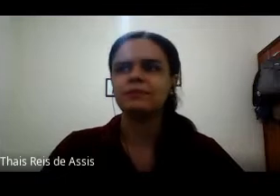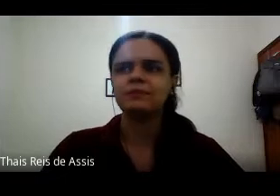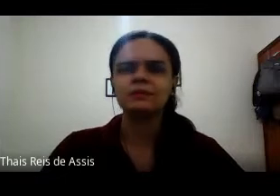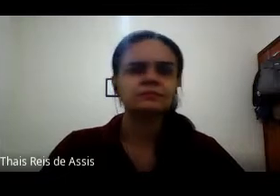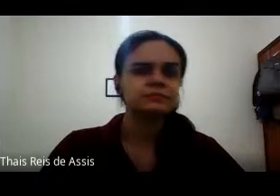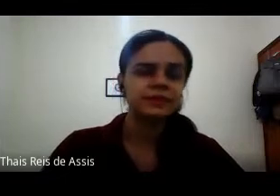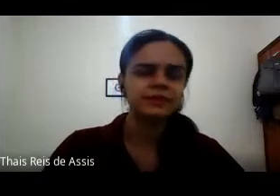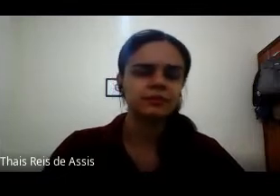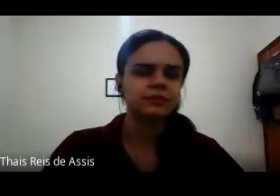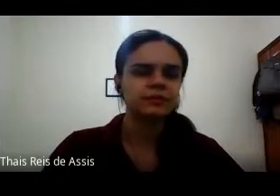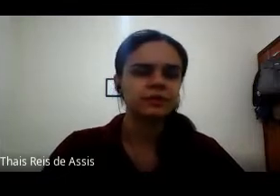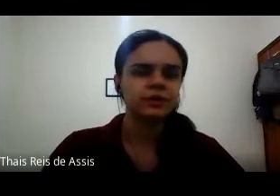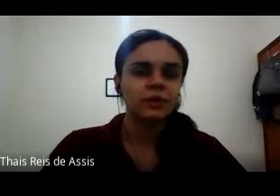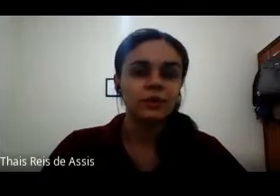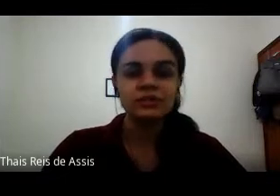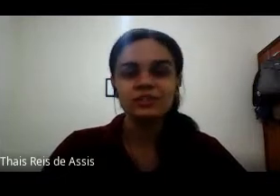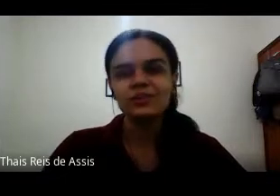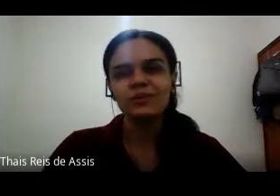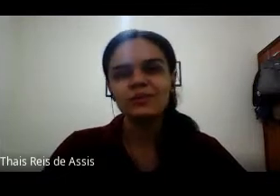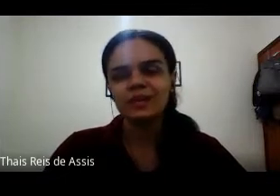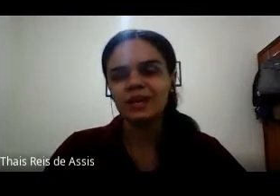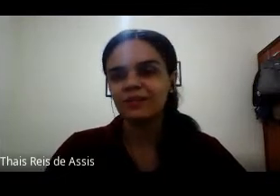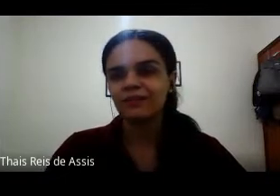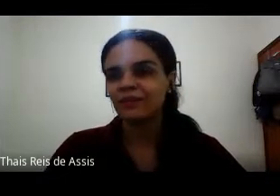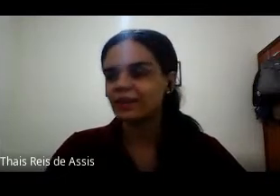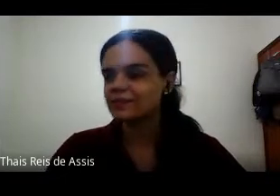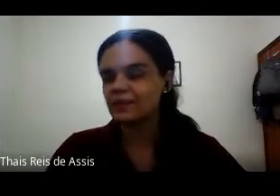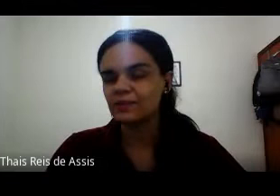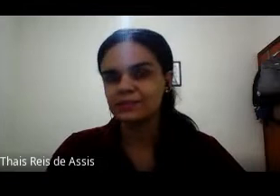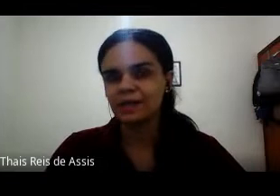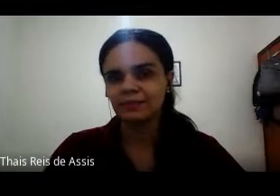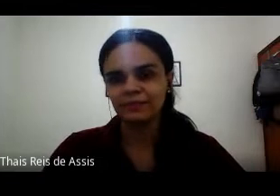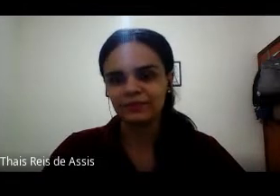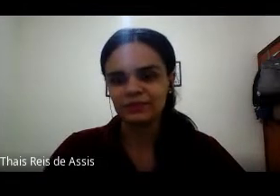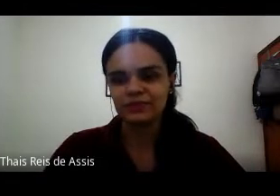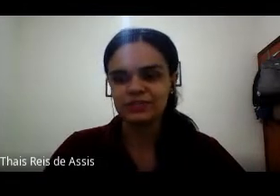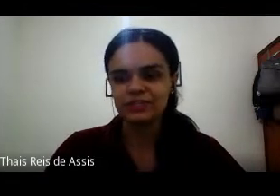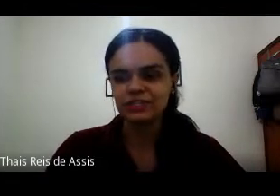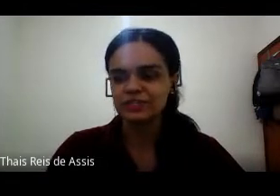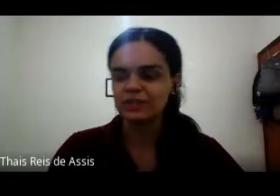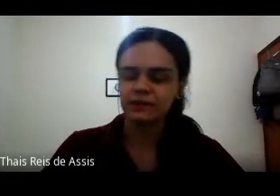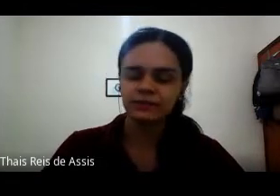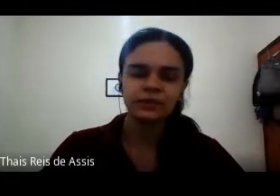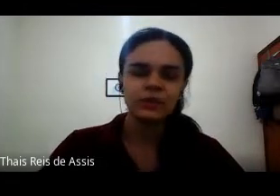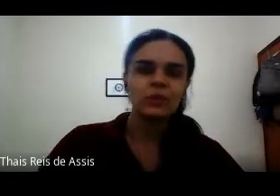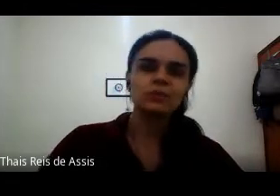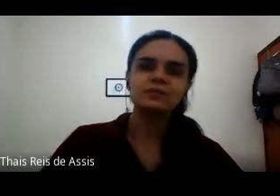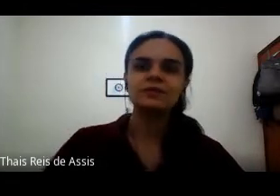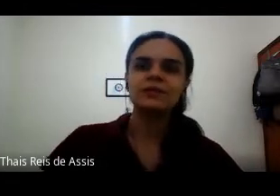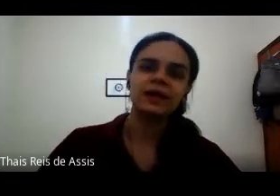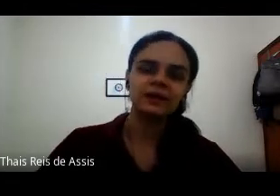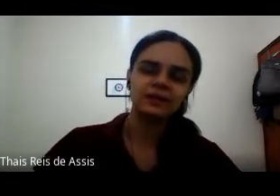WhatsApp, por exemplo. Hoje a gente não consegue viver sem o WhatsApp. A gente não existe sem